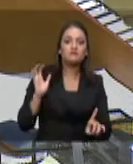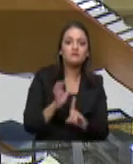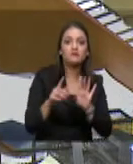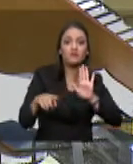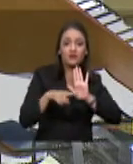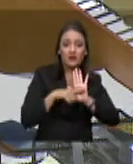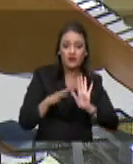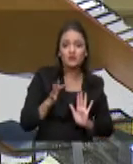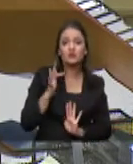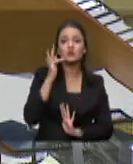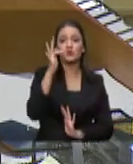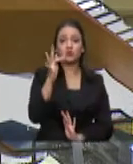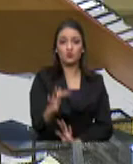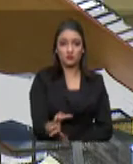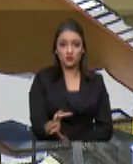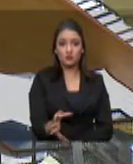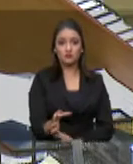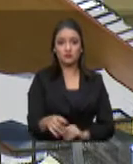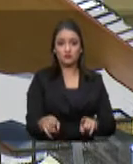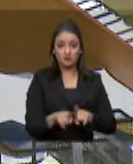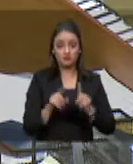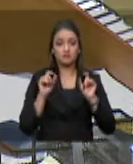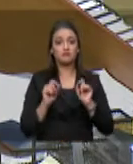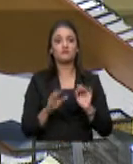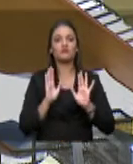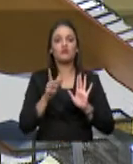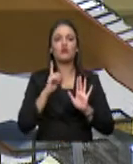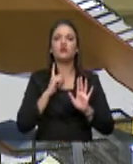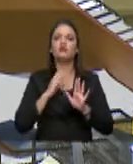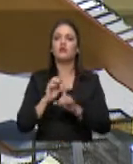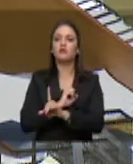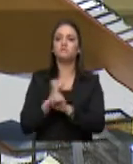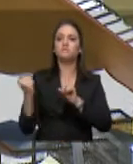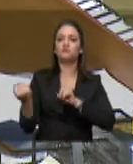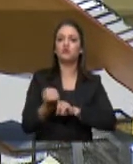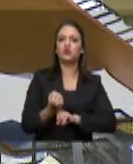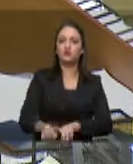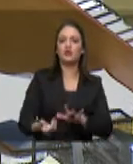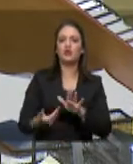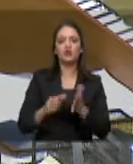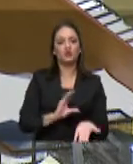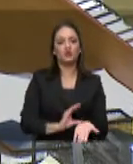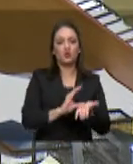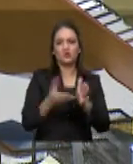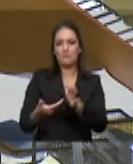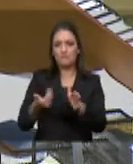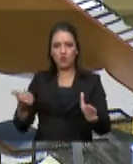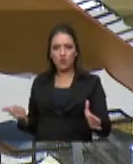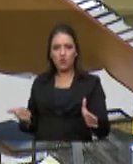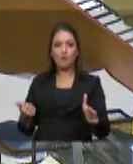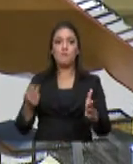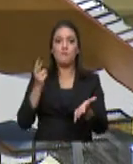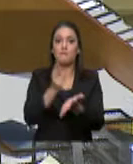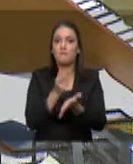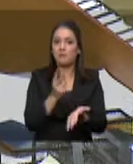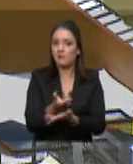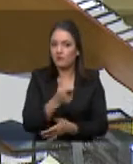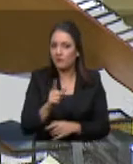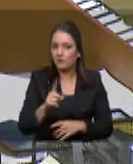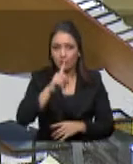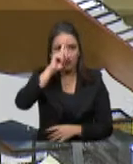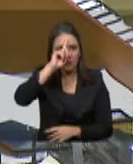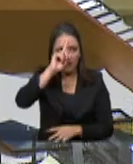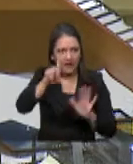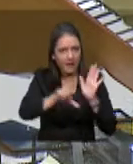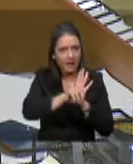no futuro, sabendo que, uma vez instituída a participação popular no determinado conselho, mesmo sem determinação expressa de